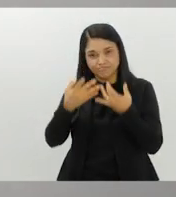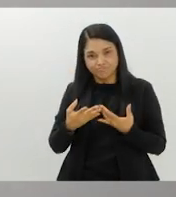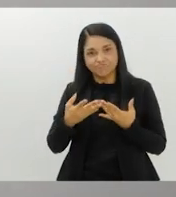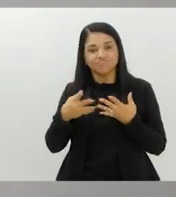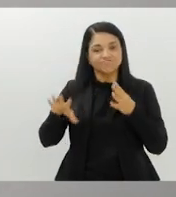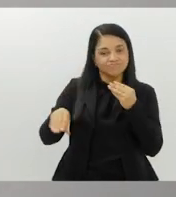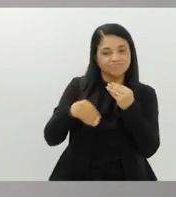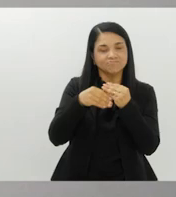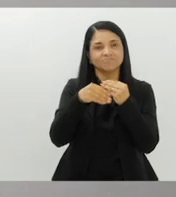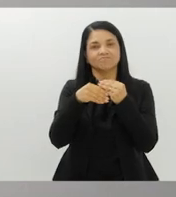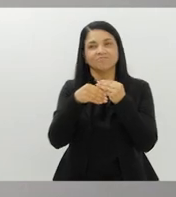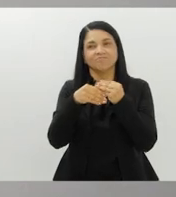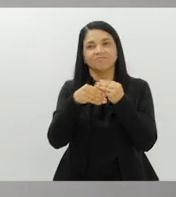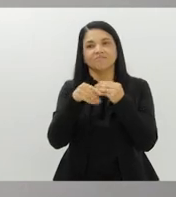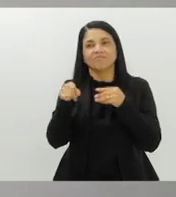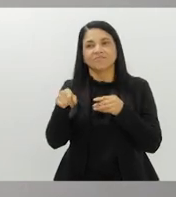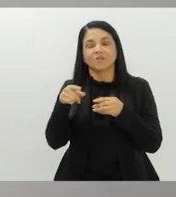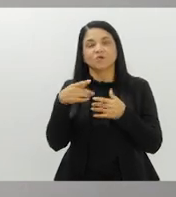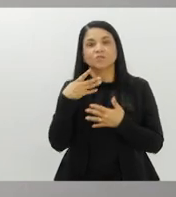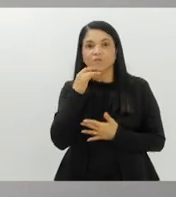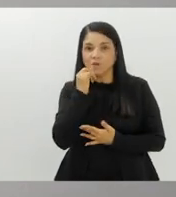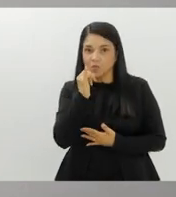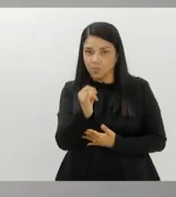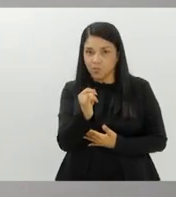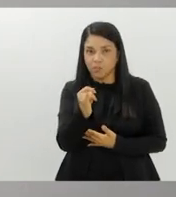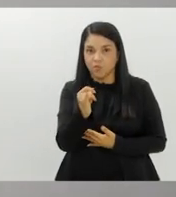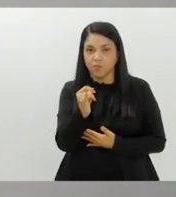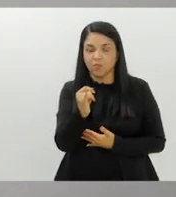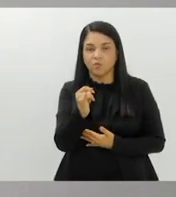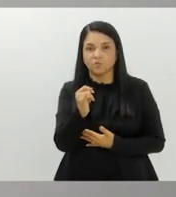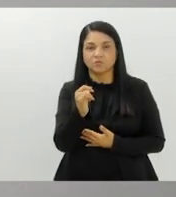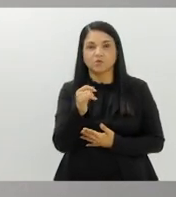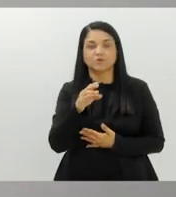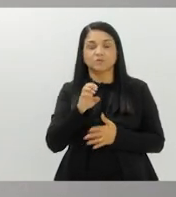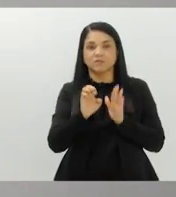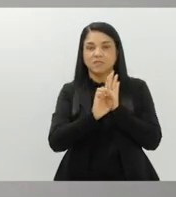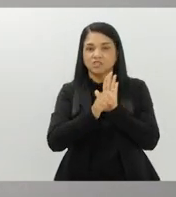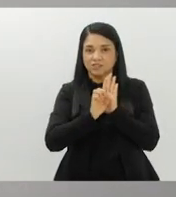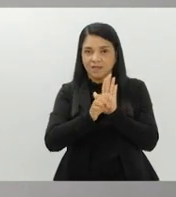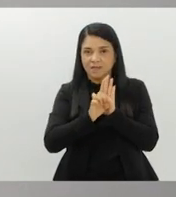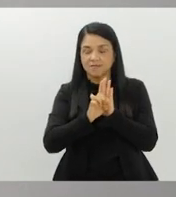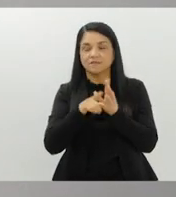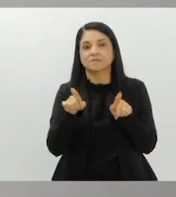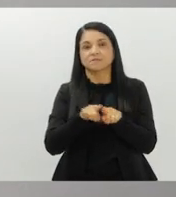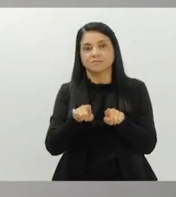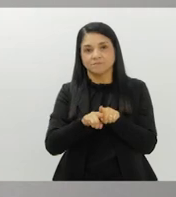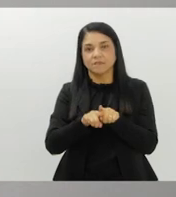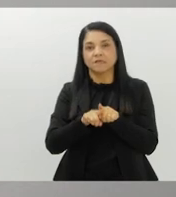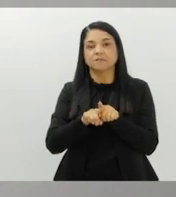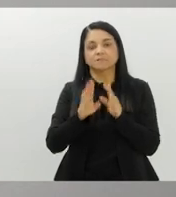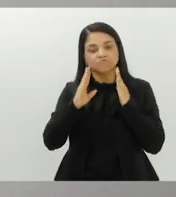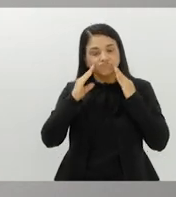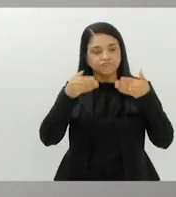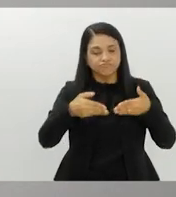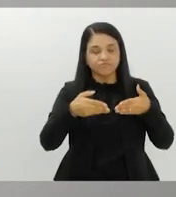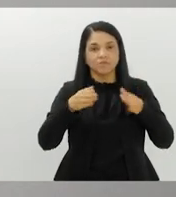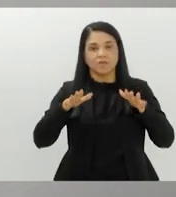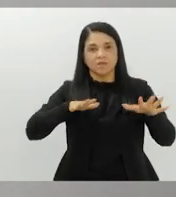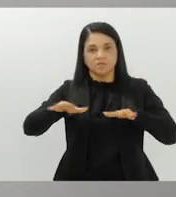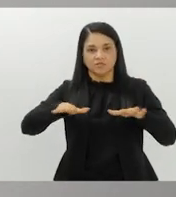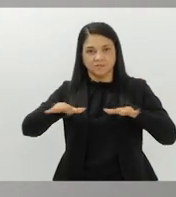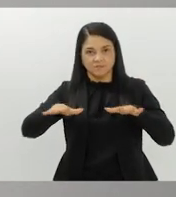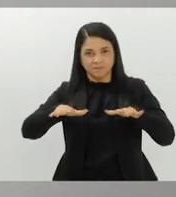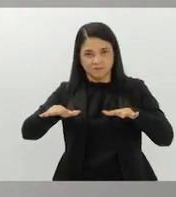contemplou muito, porque quando foi dito sobre os editais, né, e esse foco da acessibilidade nos editais,